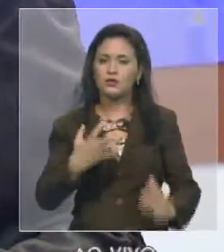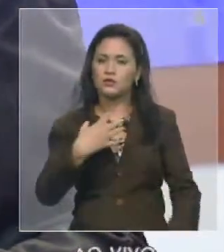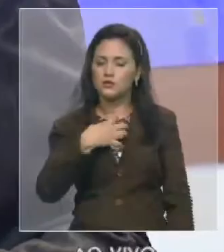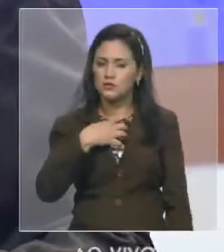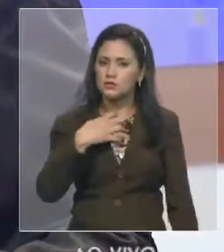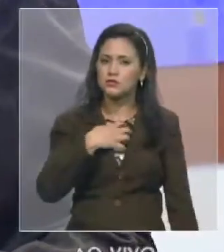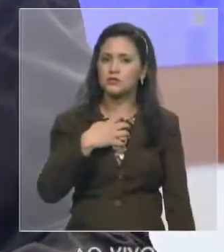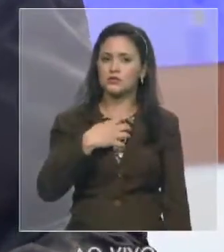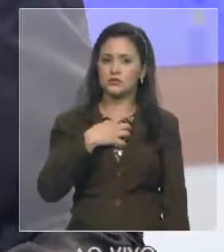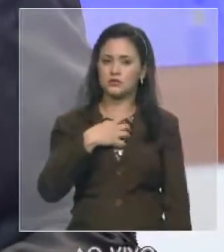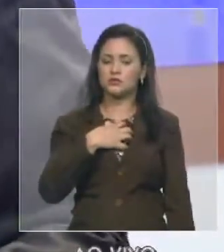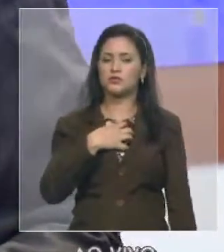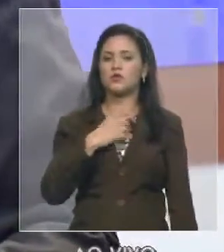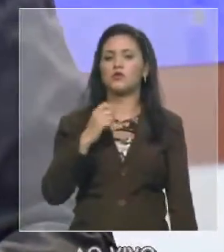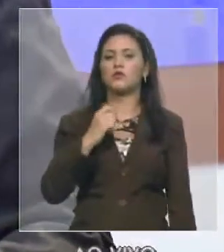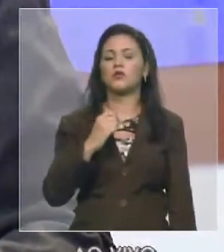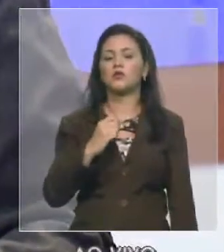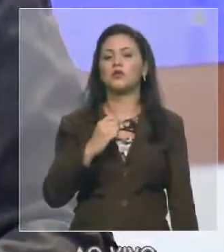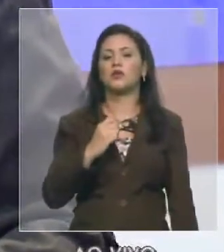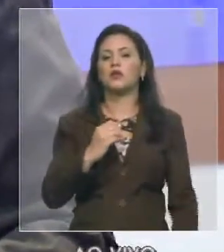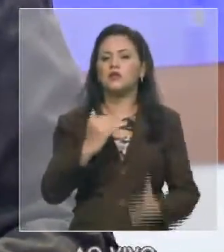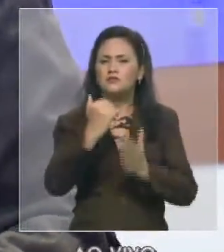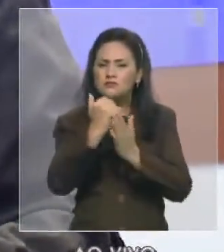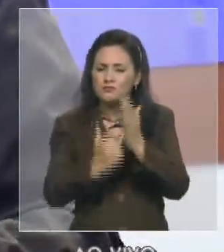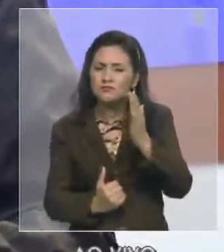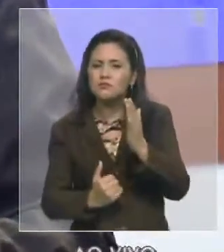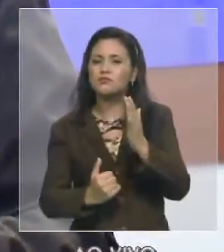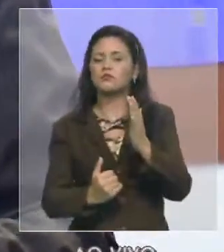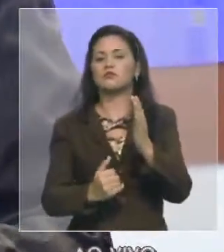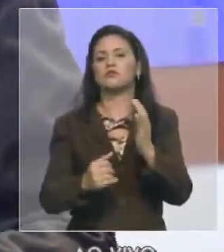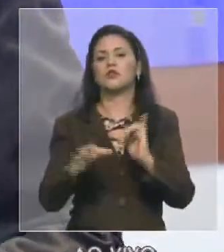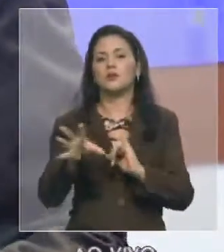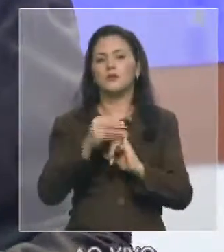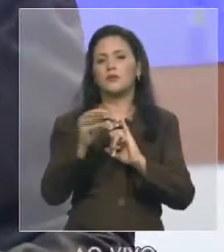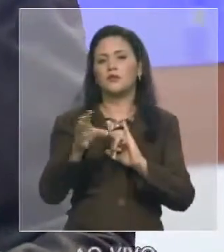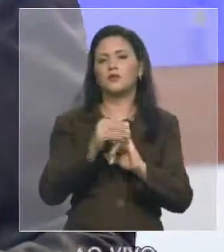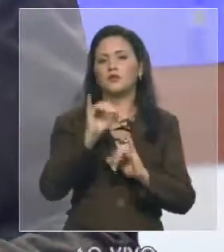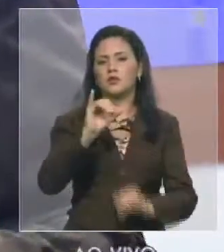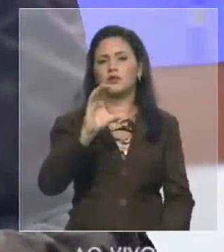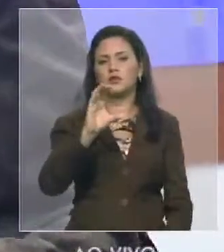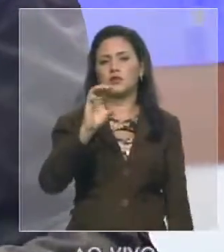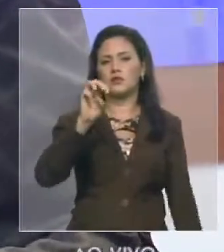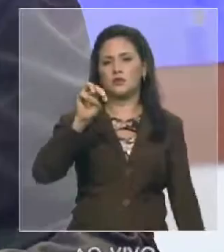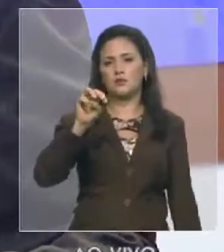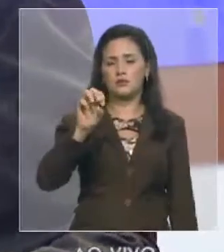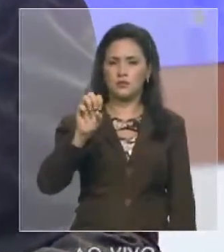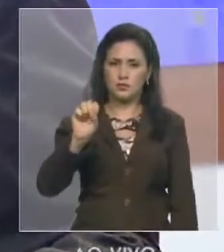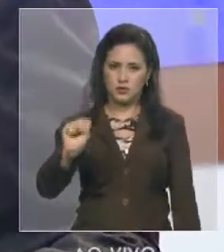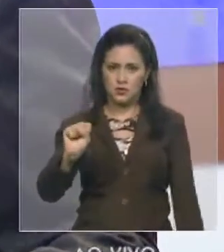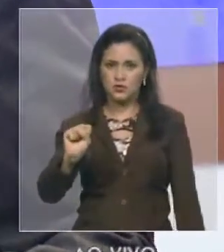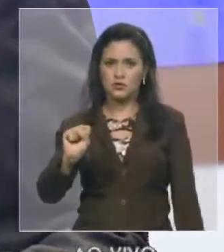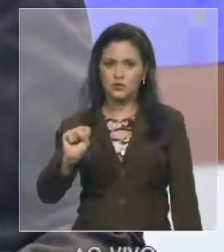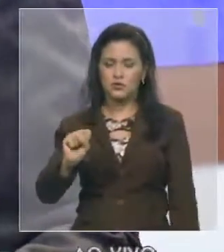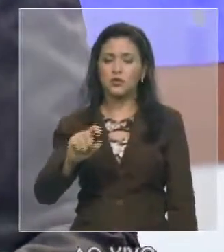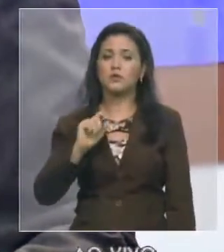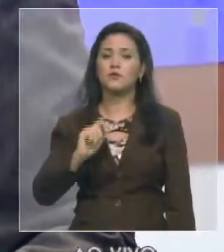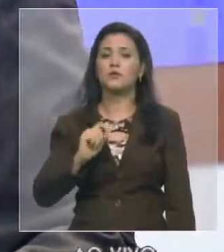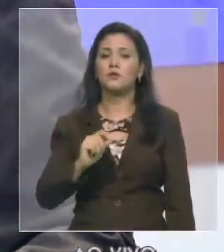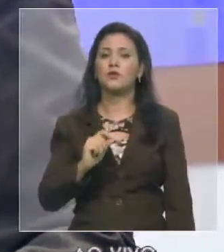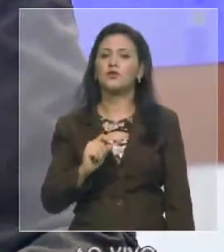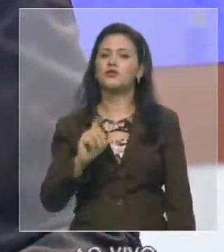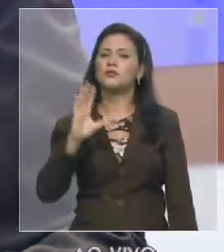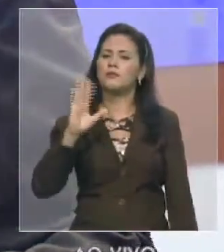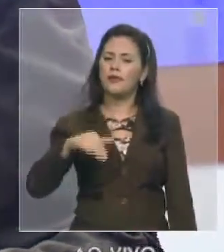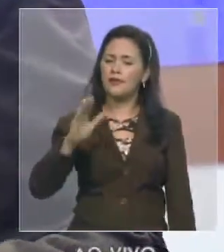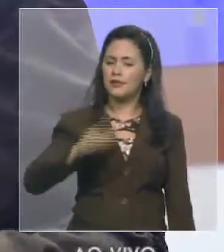em isentar o ICMS dos inseticidas e dos repelentes, que poderá chegar a ter um custo diminuído